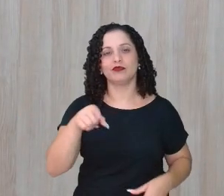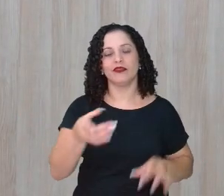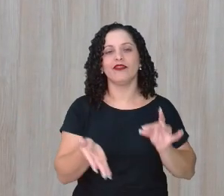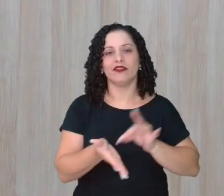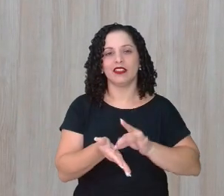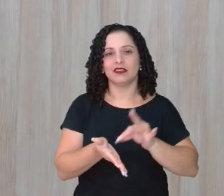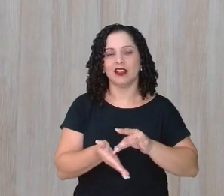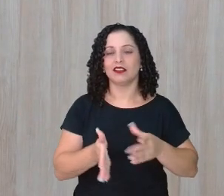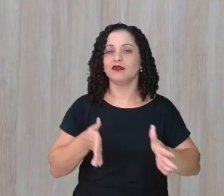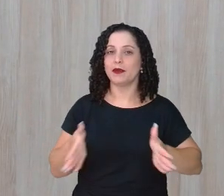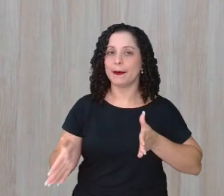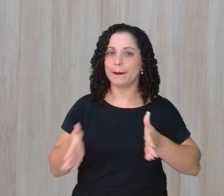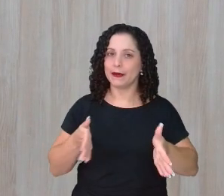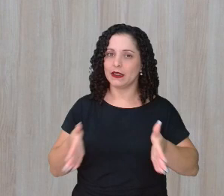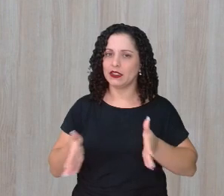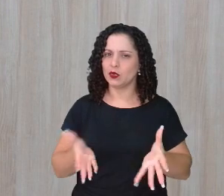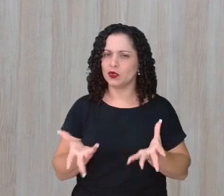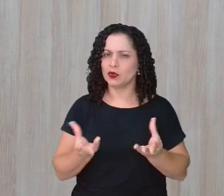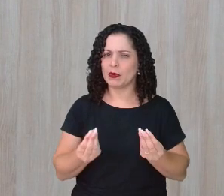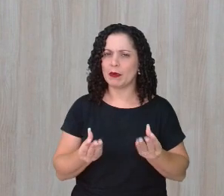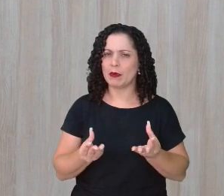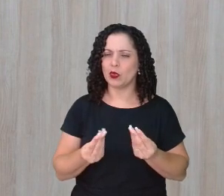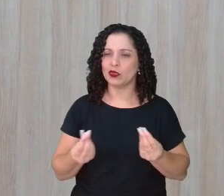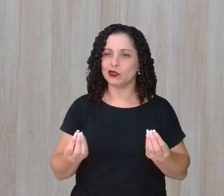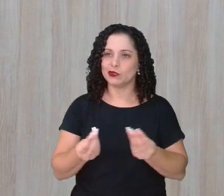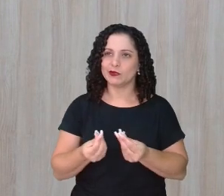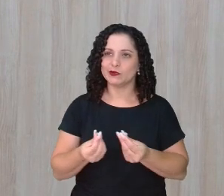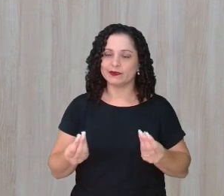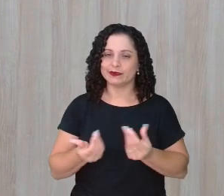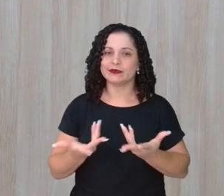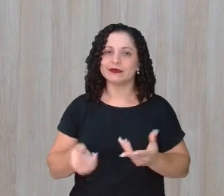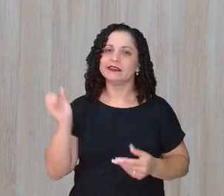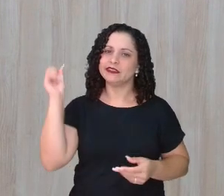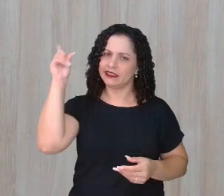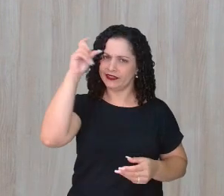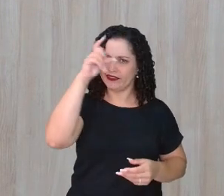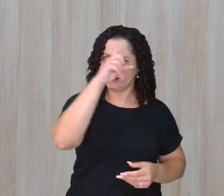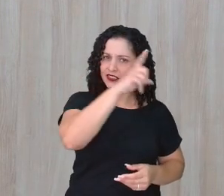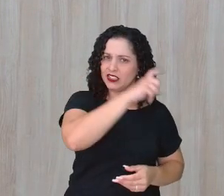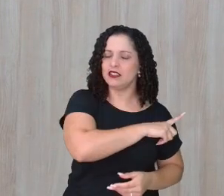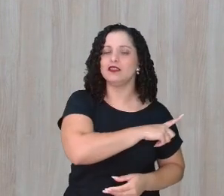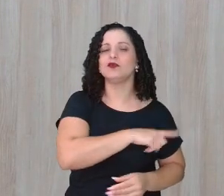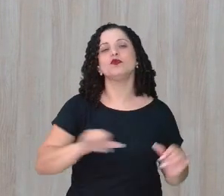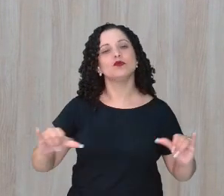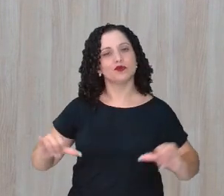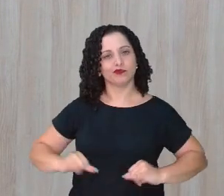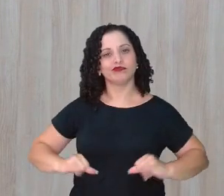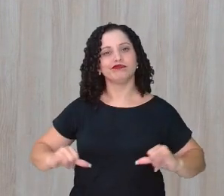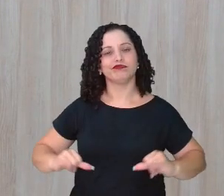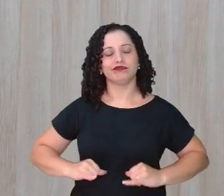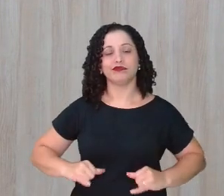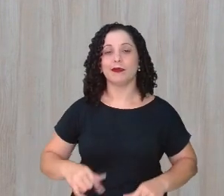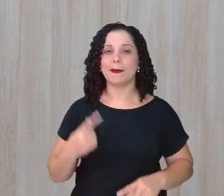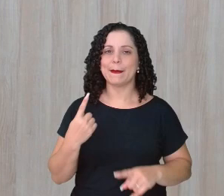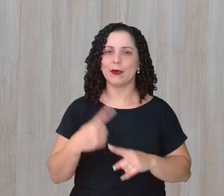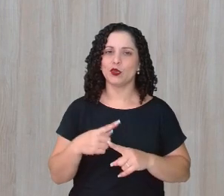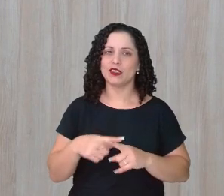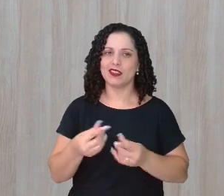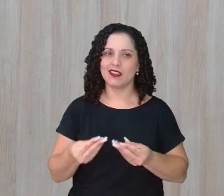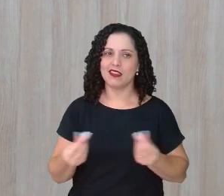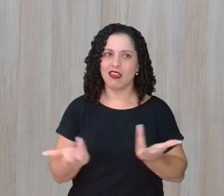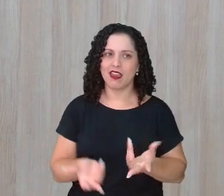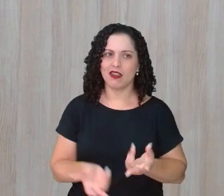foi um momento muito, vamos dizer assim, difícil, né, ali, porque imagina você